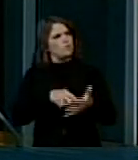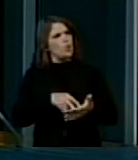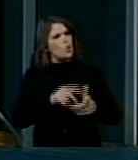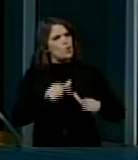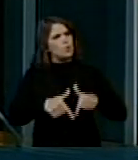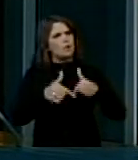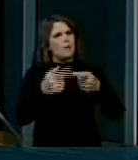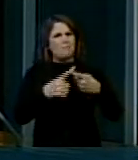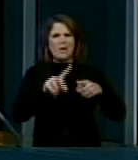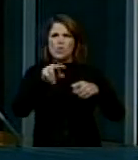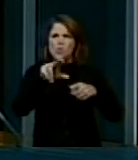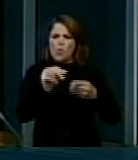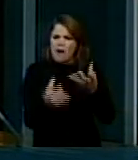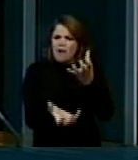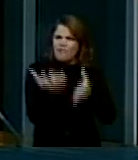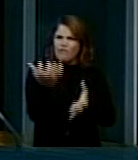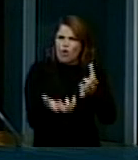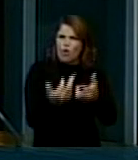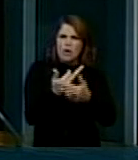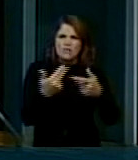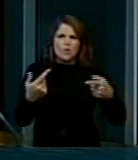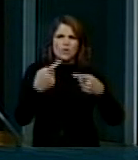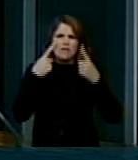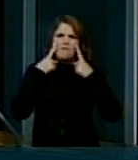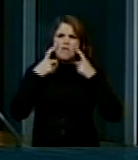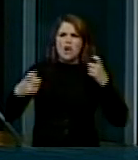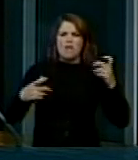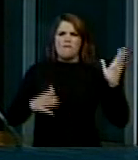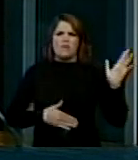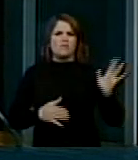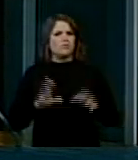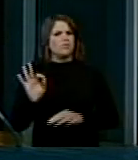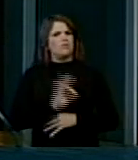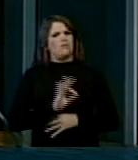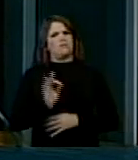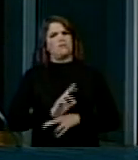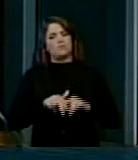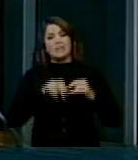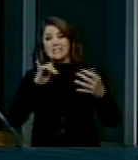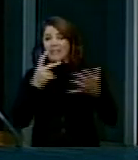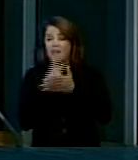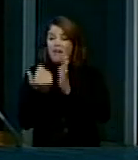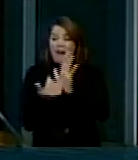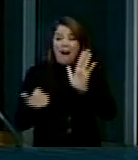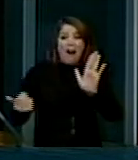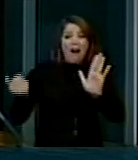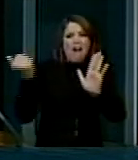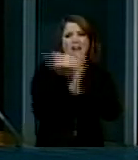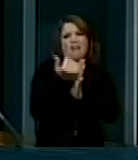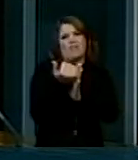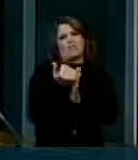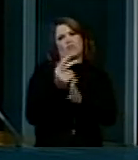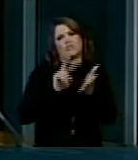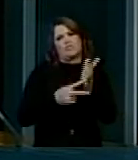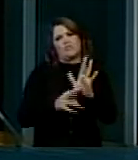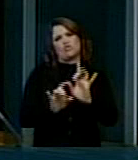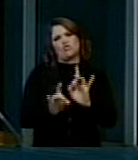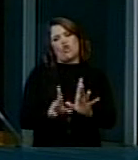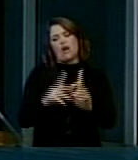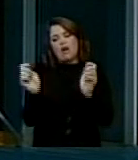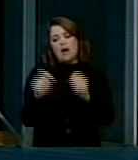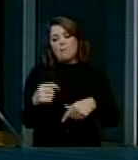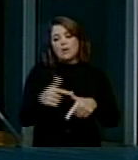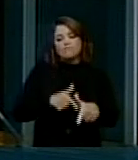mas nunca passamos para esse tipo de atividade. Então, se esse tipo de atividade vai além da luta sindical, vai além